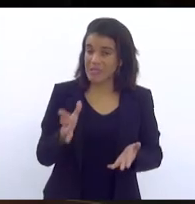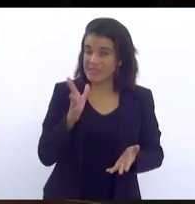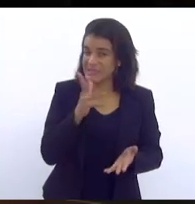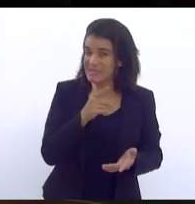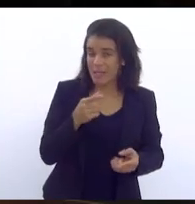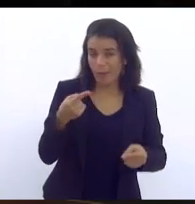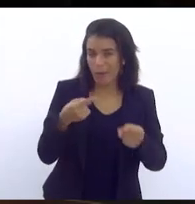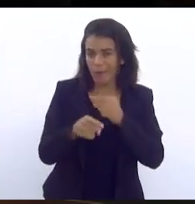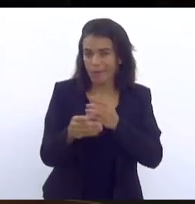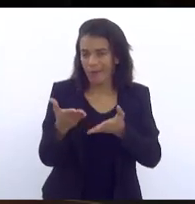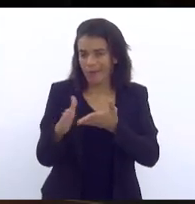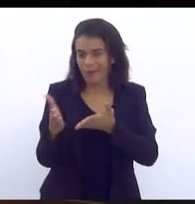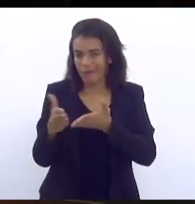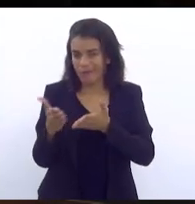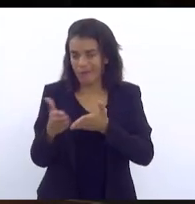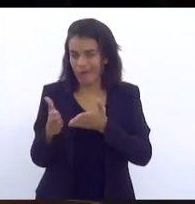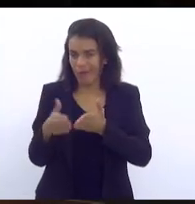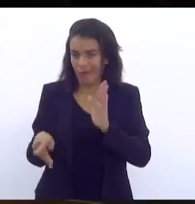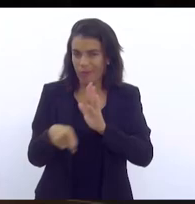ver com a com a